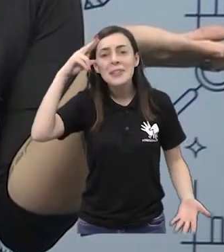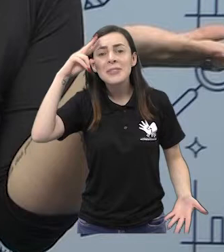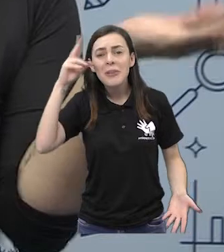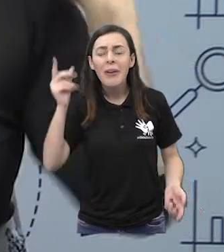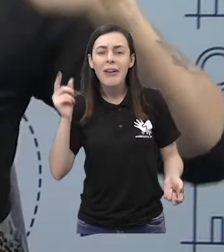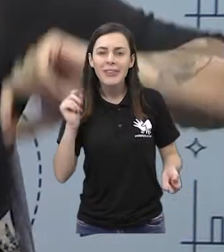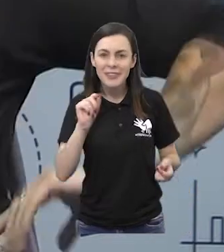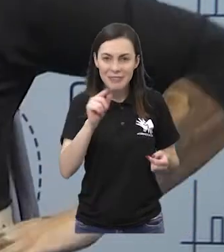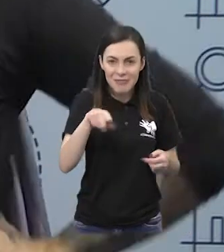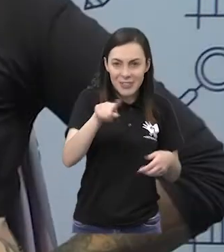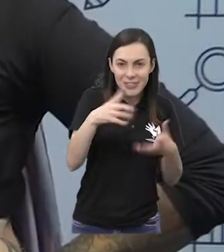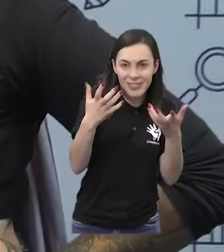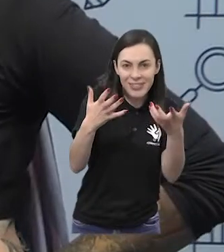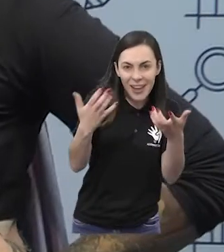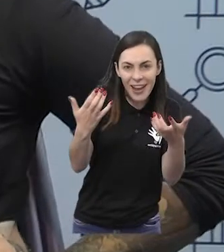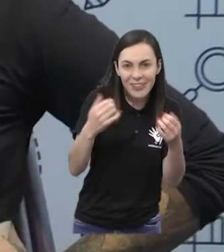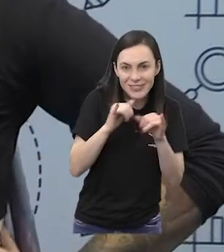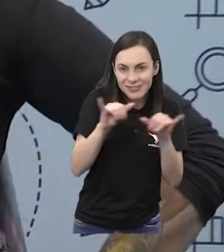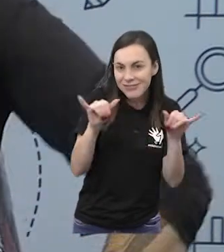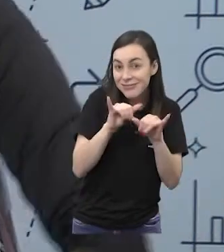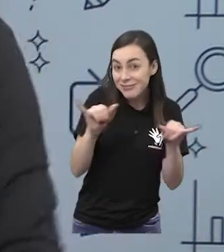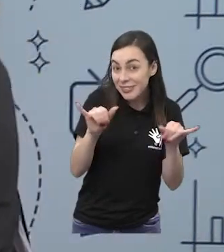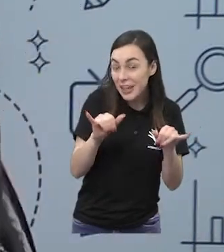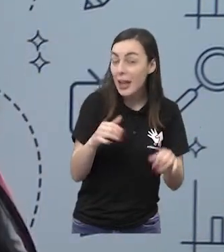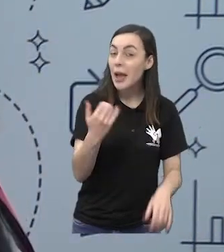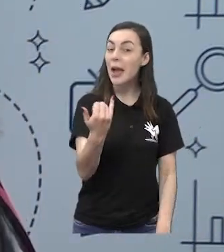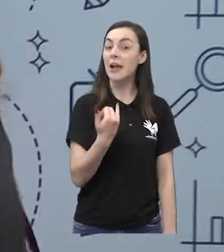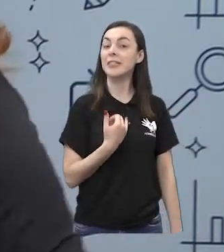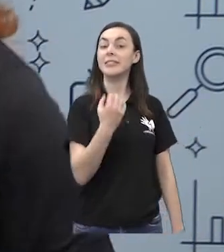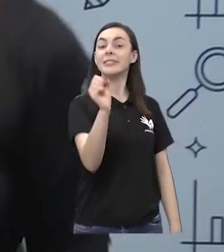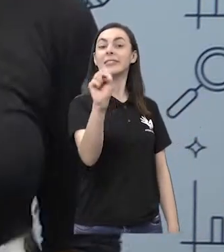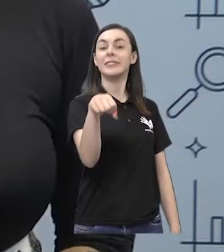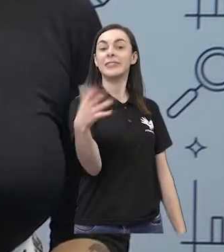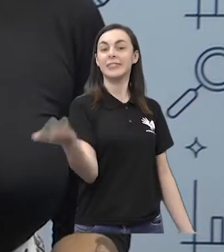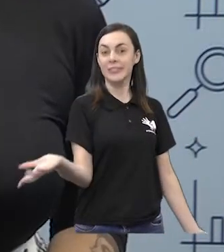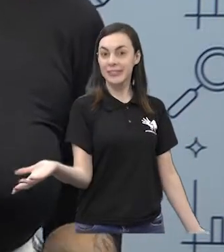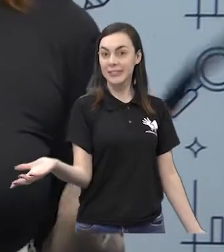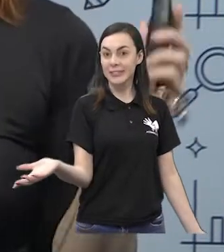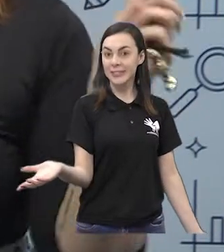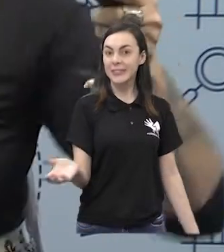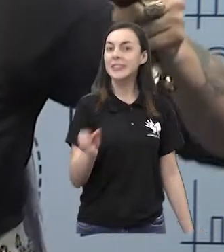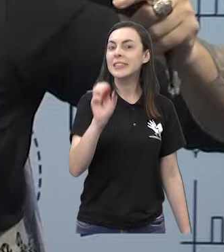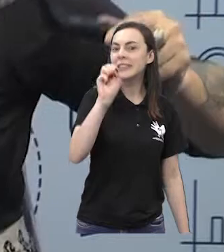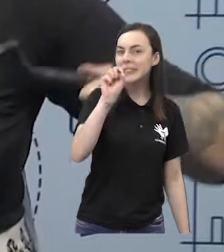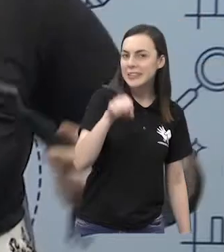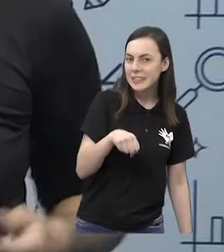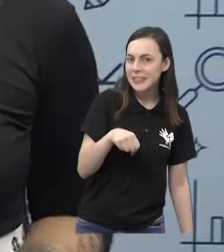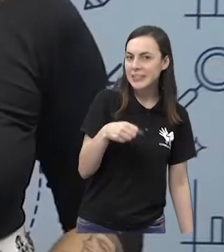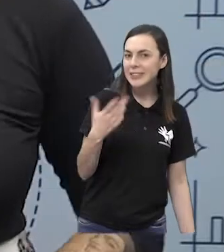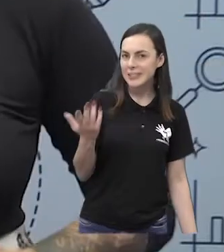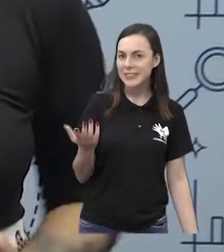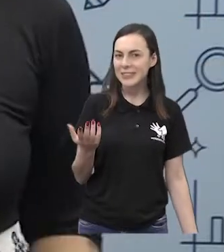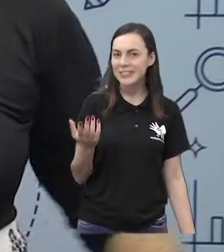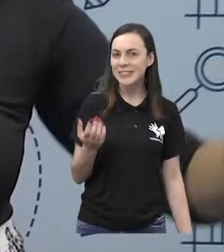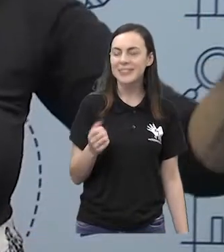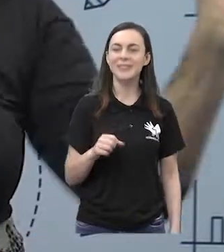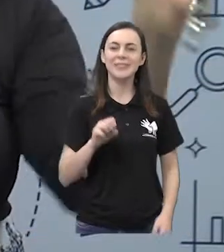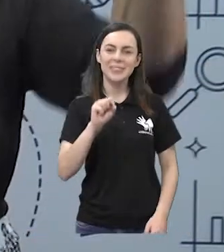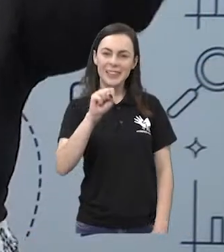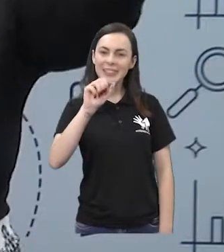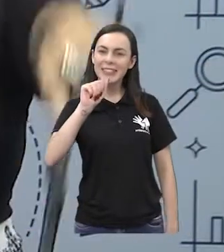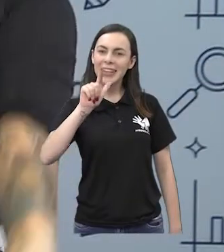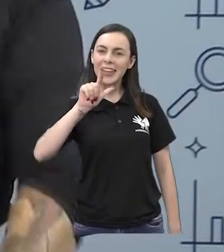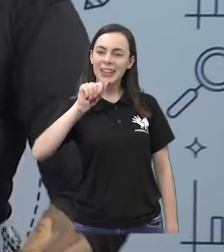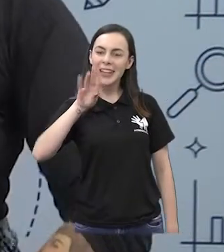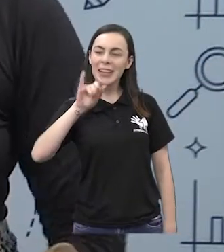história quem quer que eu conte que diga sim sim sim